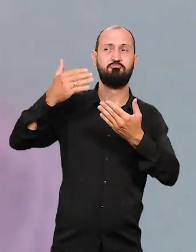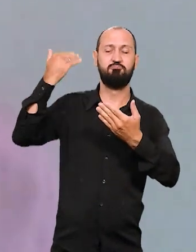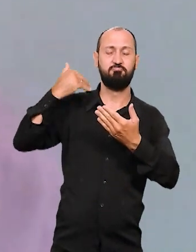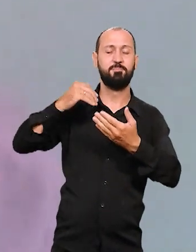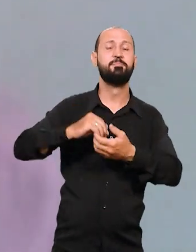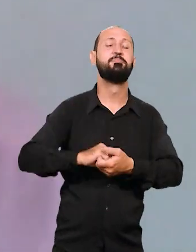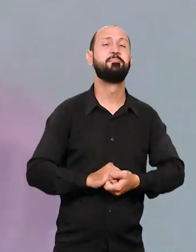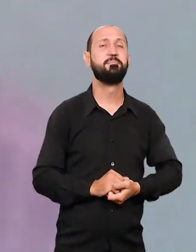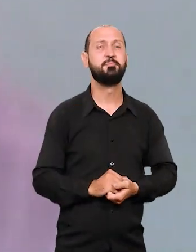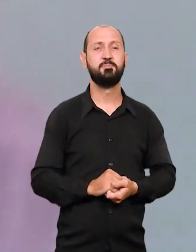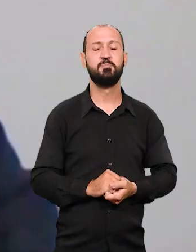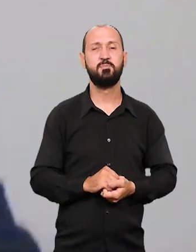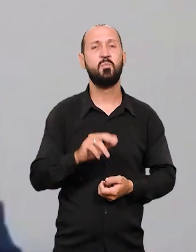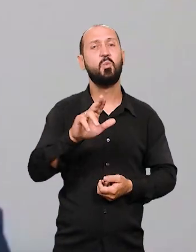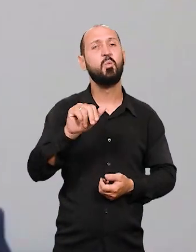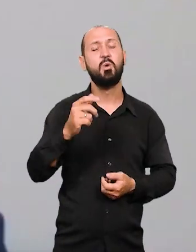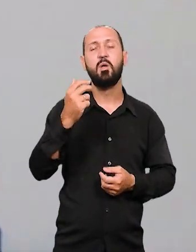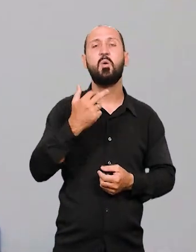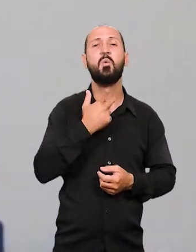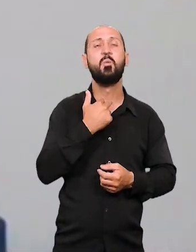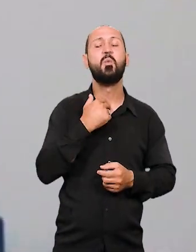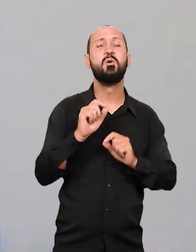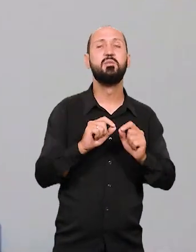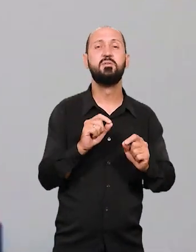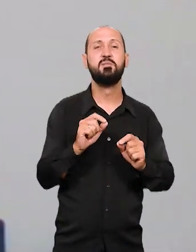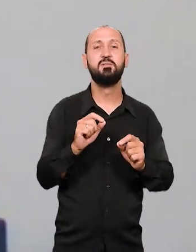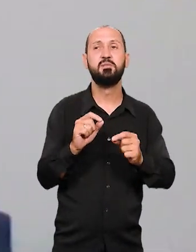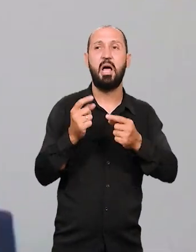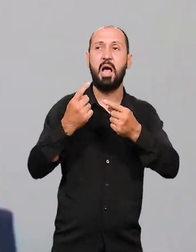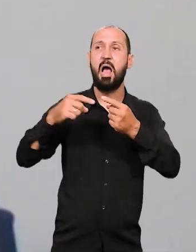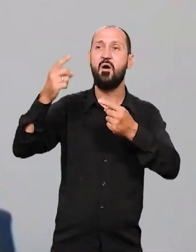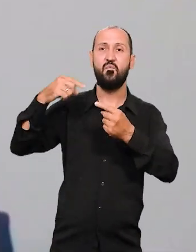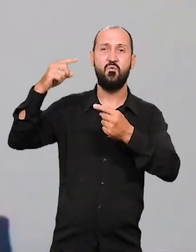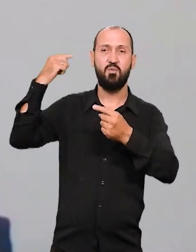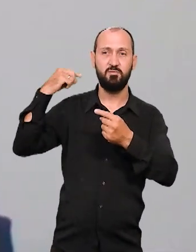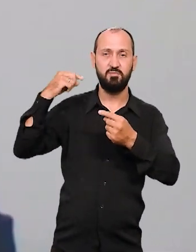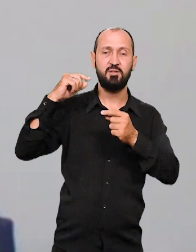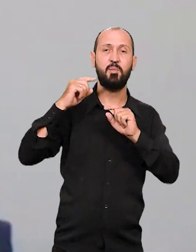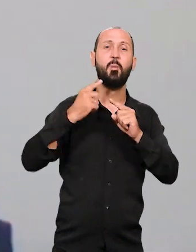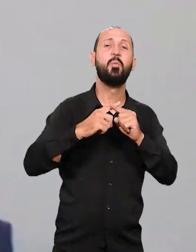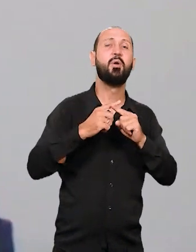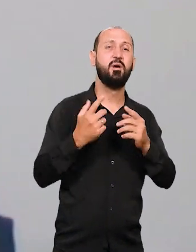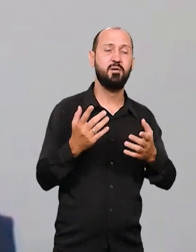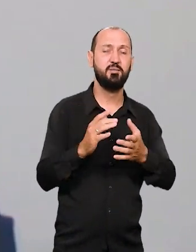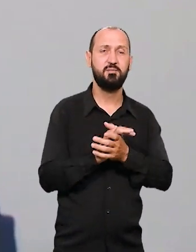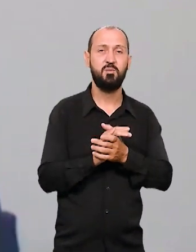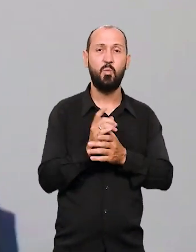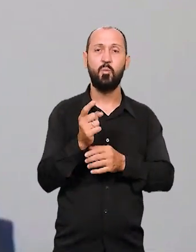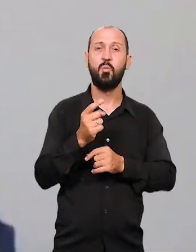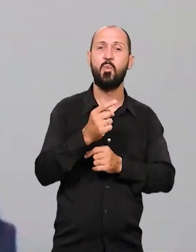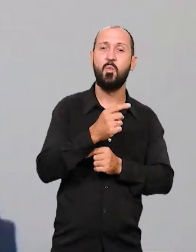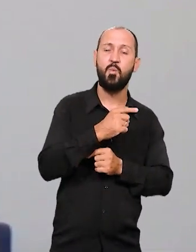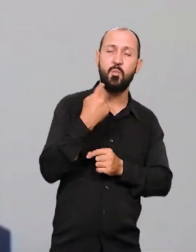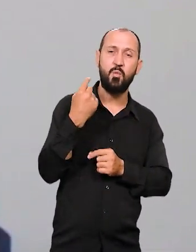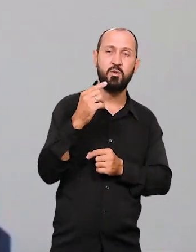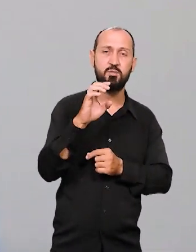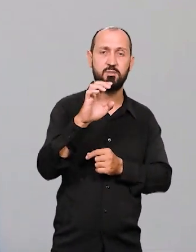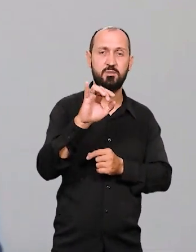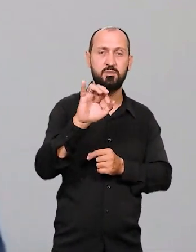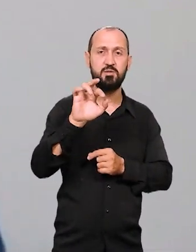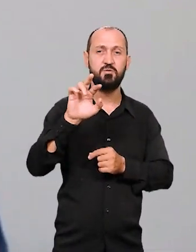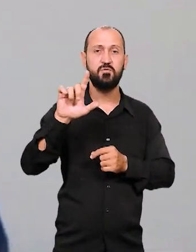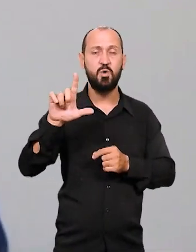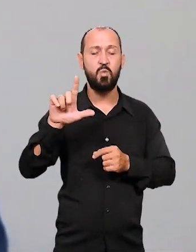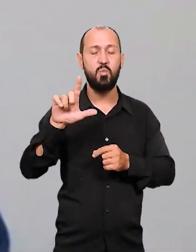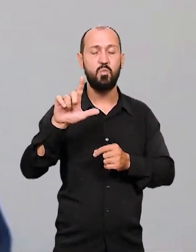convivemos nos 40 anos passados. Jamais a gente pode voltar àquela situação em que uma morte civil